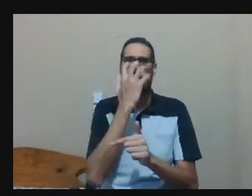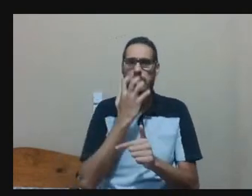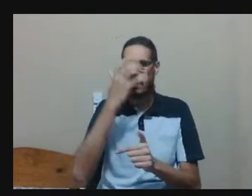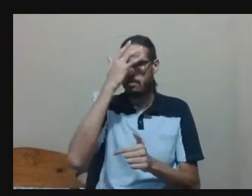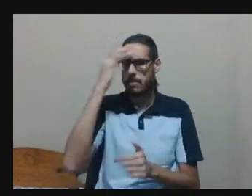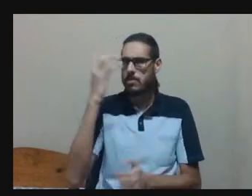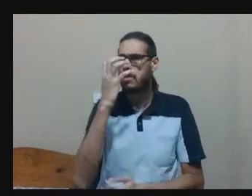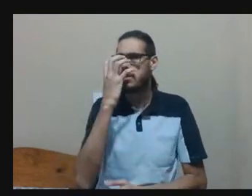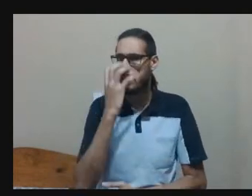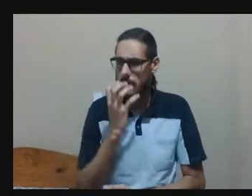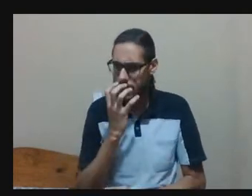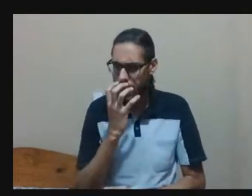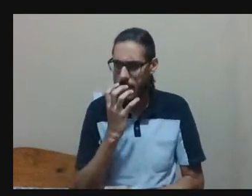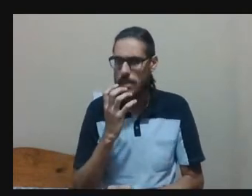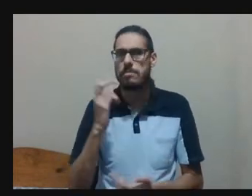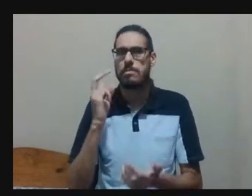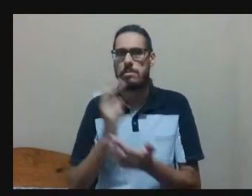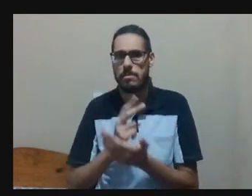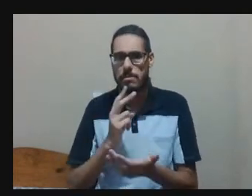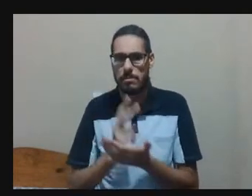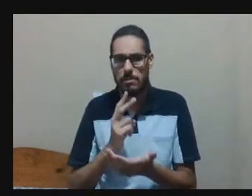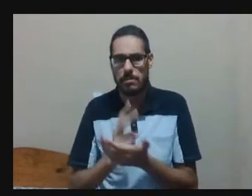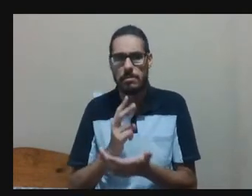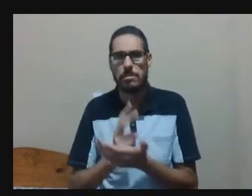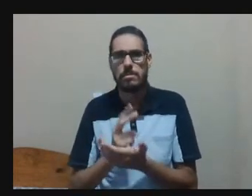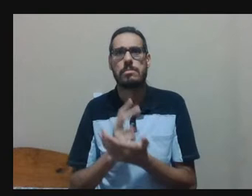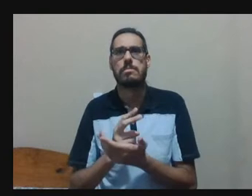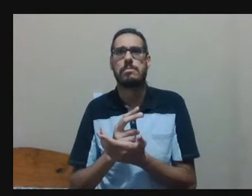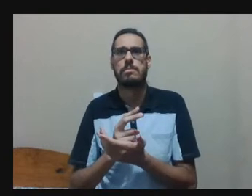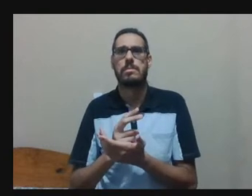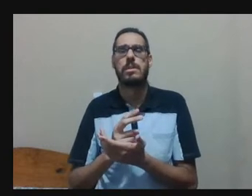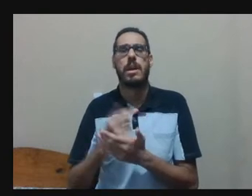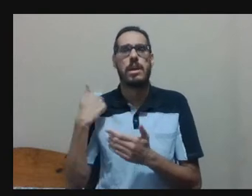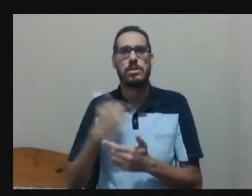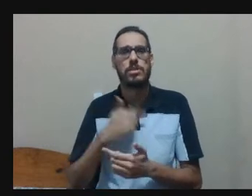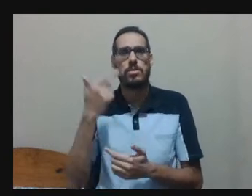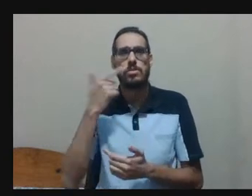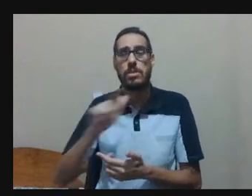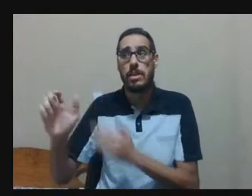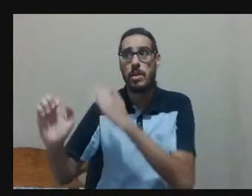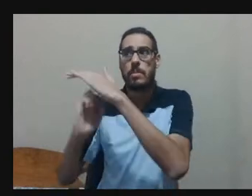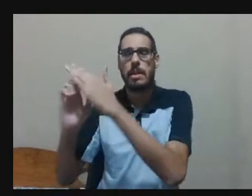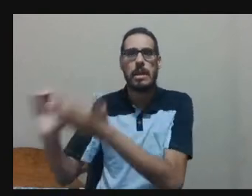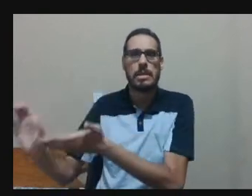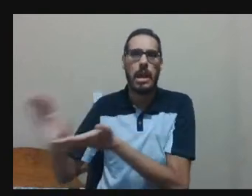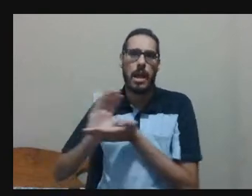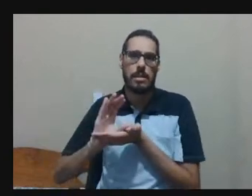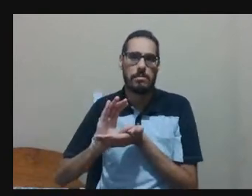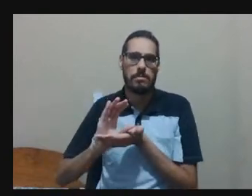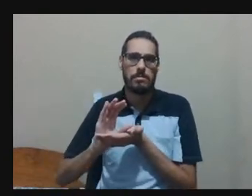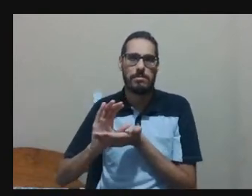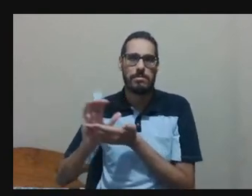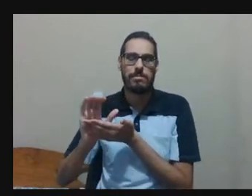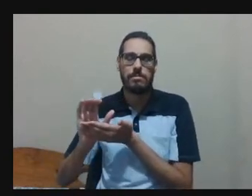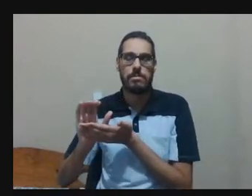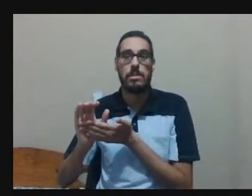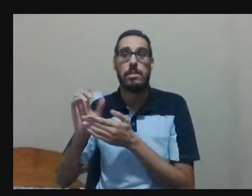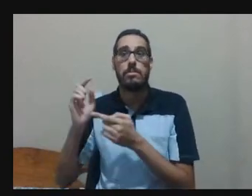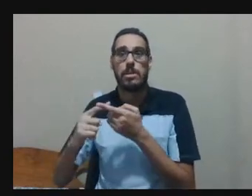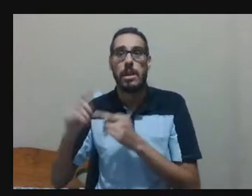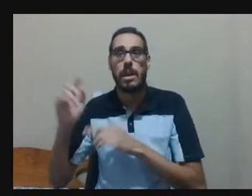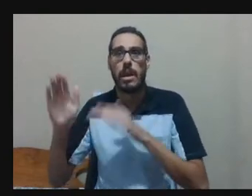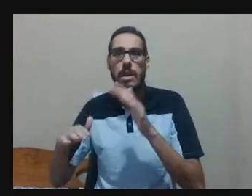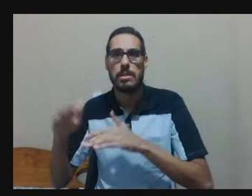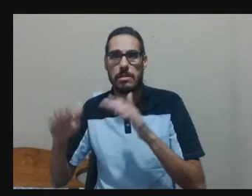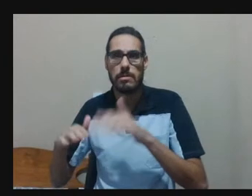política partidária, que interessa para o empresário. O empresário não quer ver nada do seu recurso para uma obra ou outra que tenha vínculo partidário,